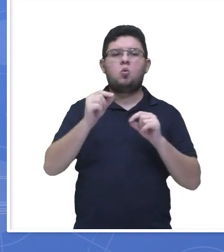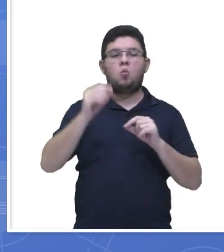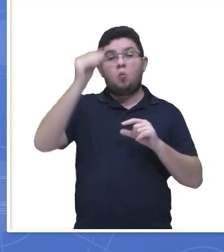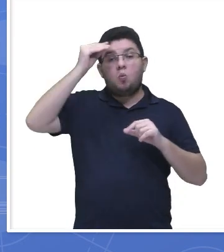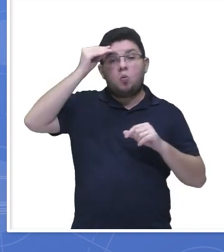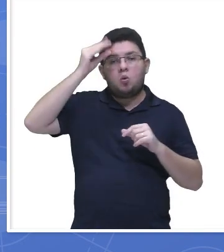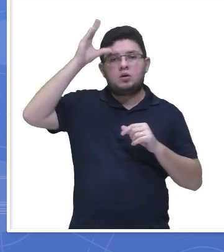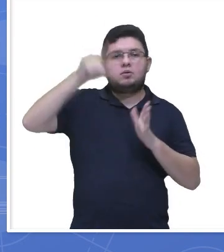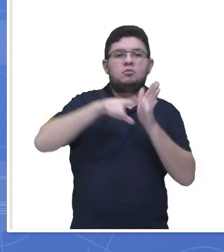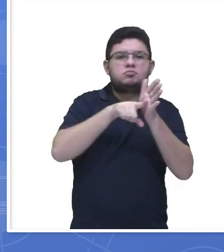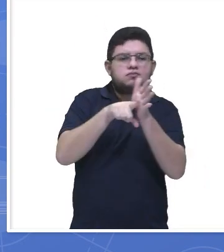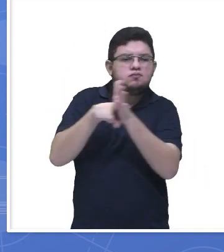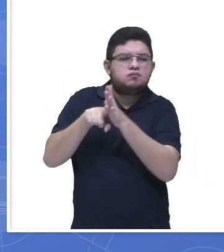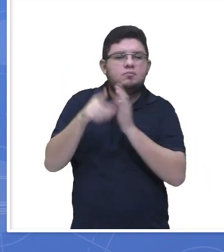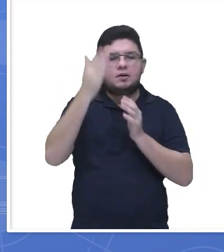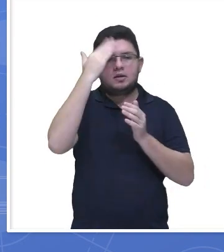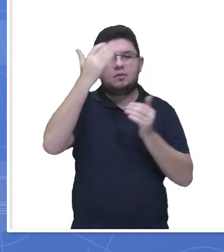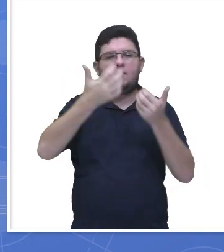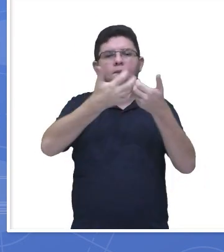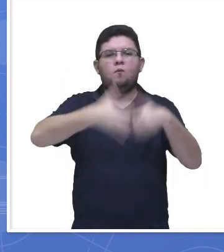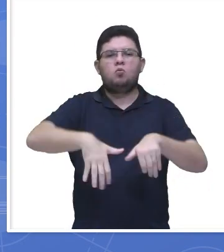conhecimento, o homem começou a